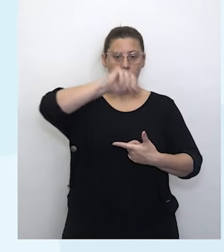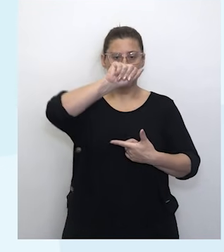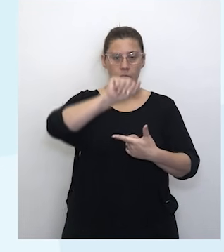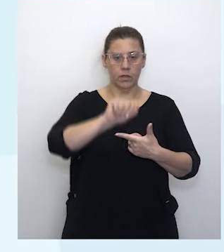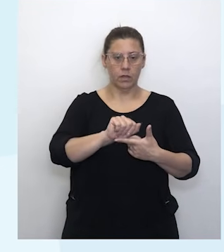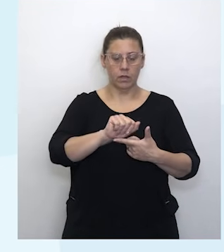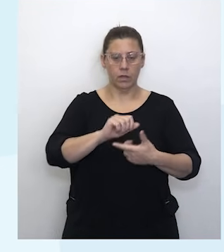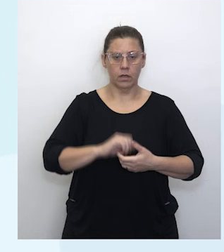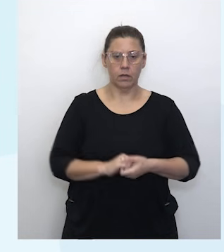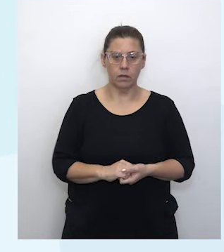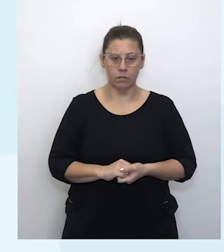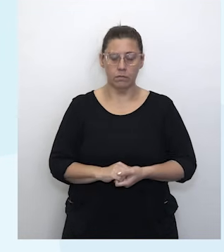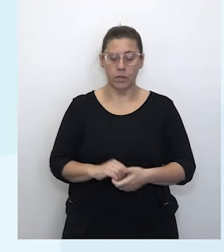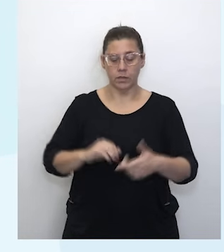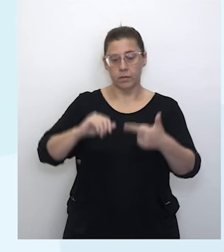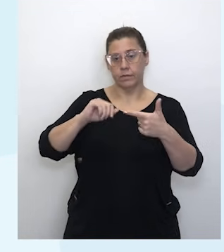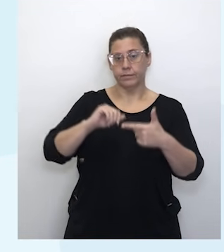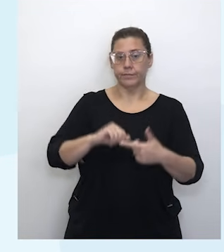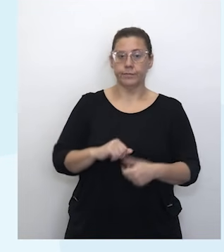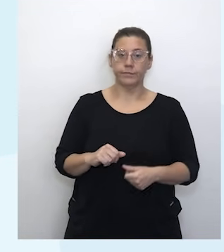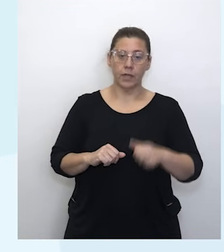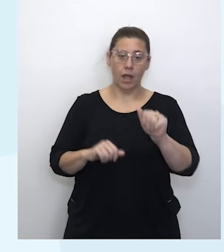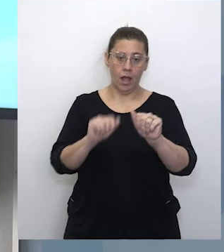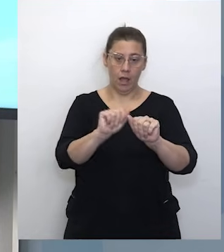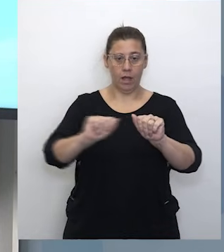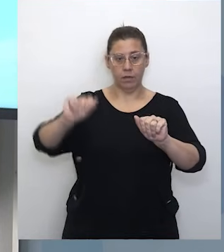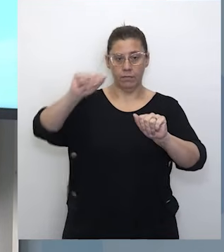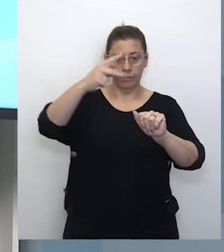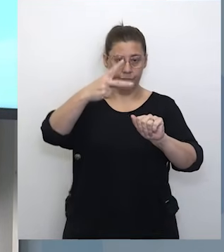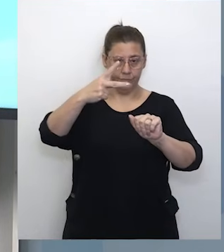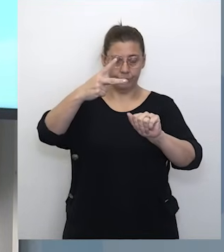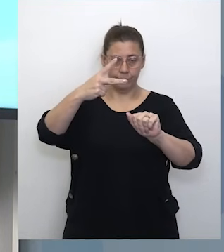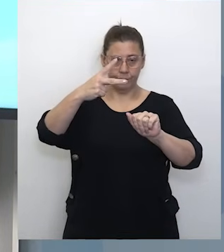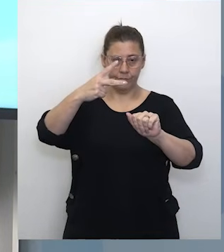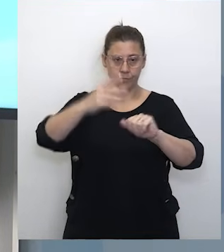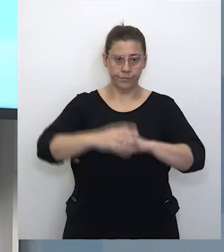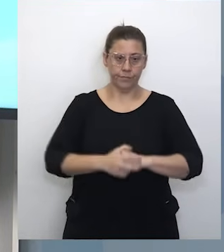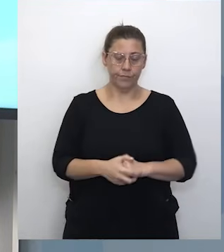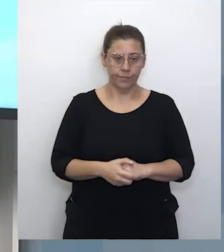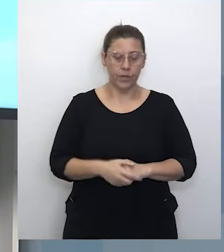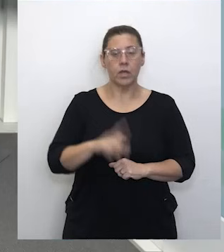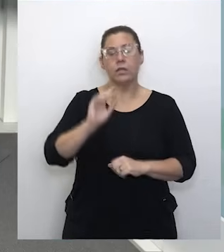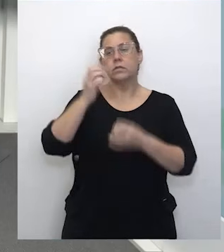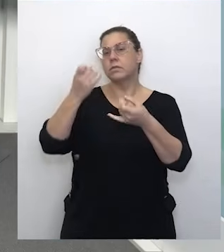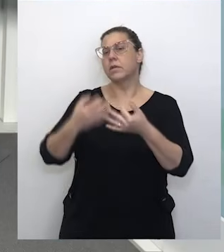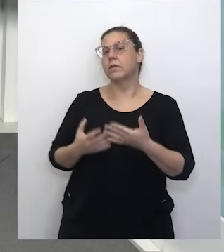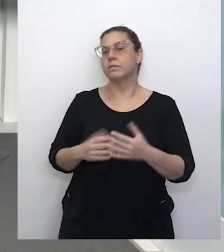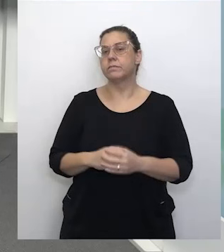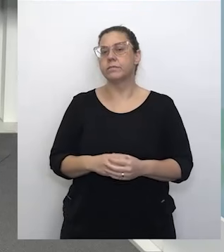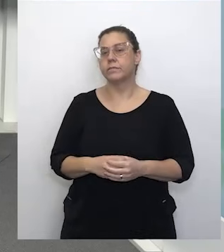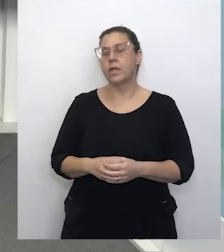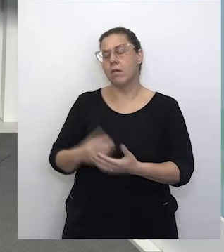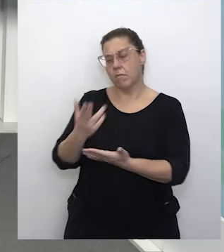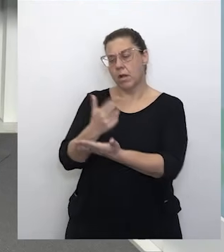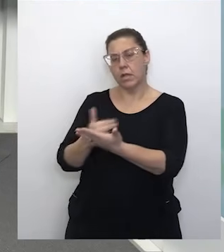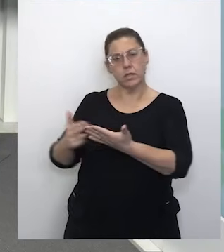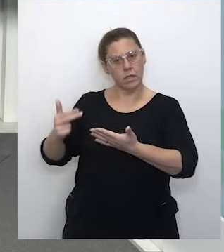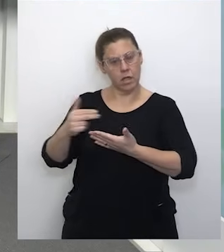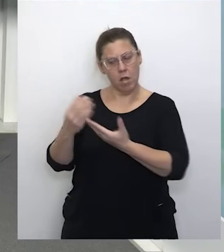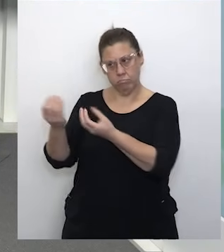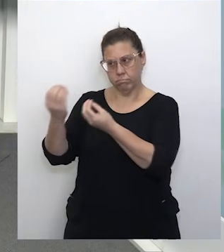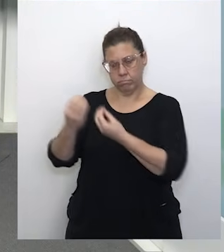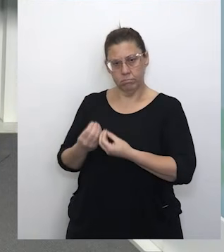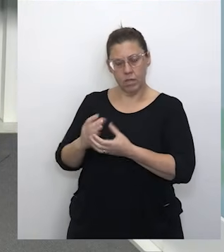duas dimensões, é como se você tivesse desenhado a área, Perfeito. tá certo? Boa. E se eu disser para você assim, Osmar, desenha para